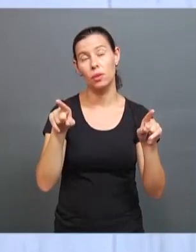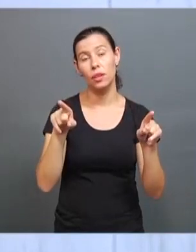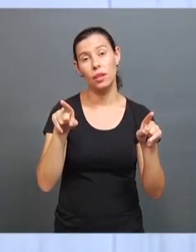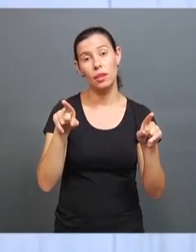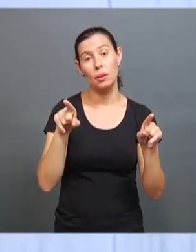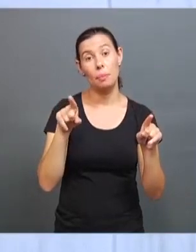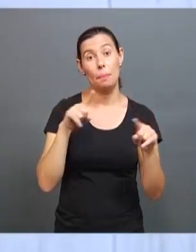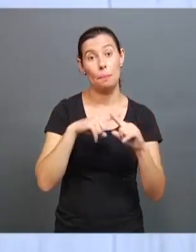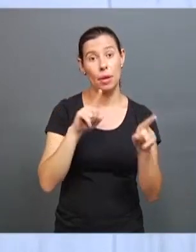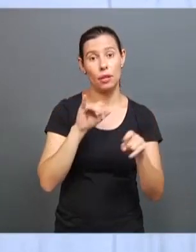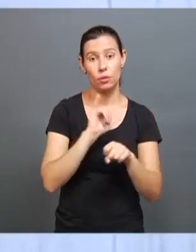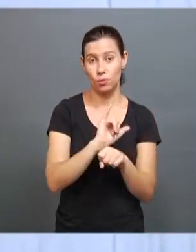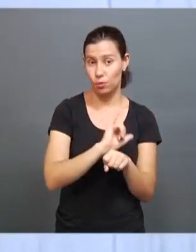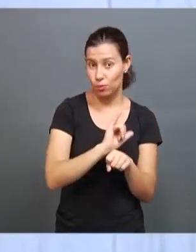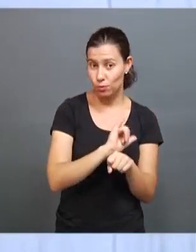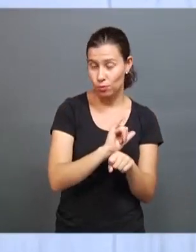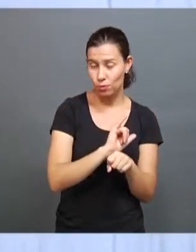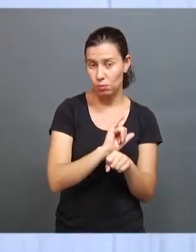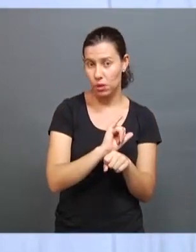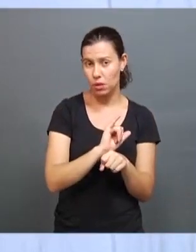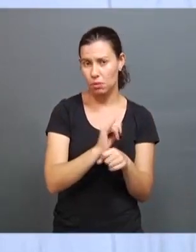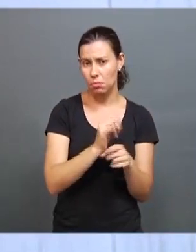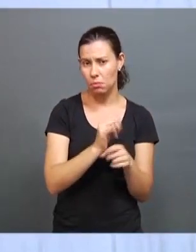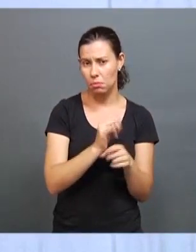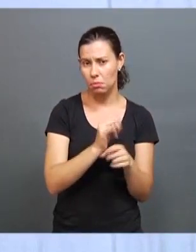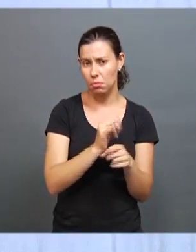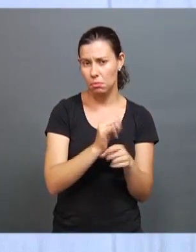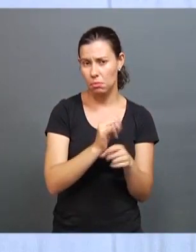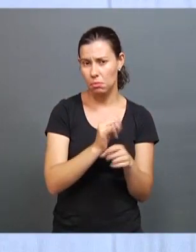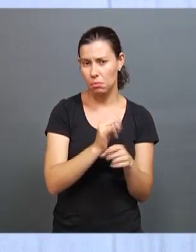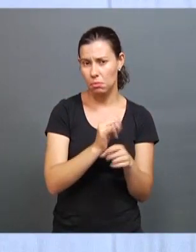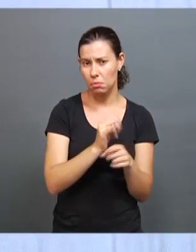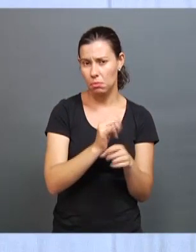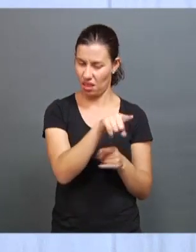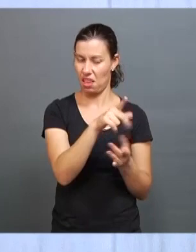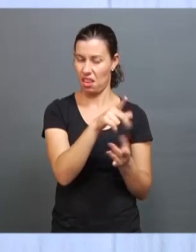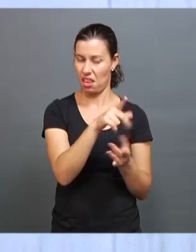lá no YouTube, às vezes, e apontar, olha, esse aqui está fazendo errado.